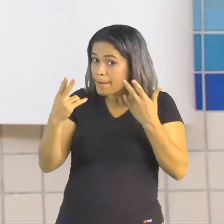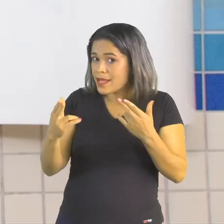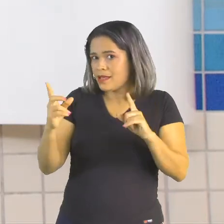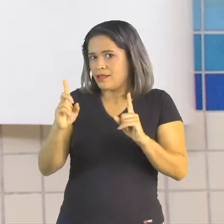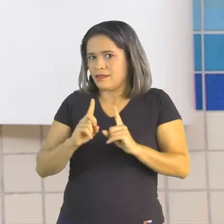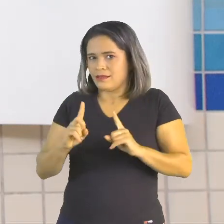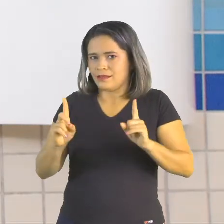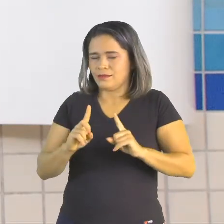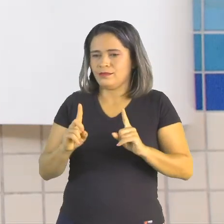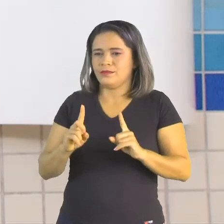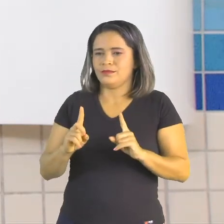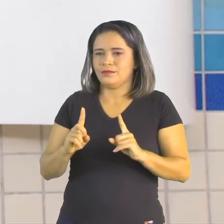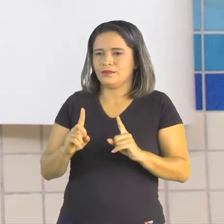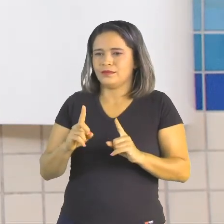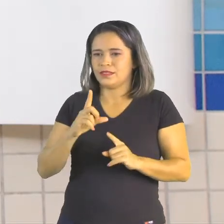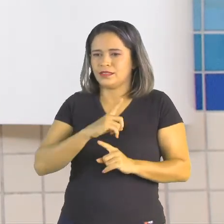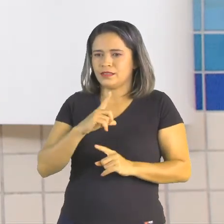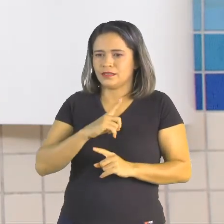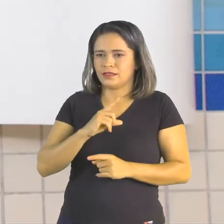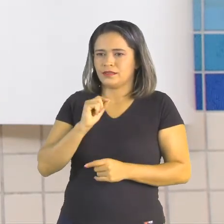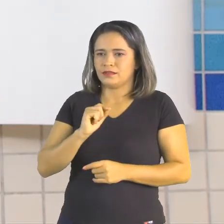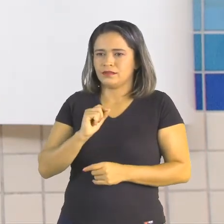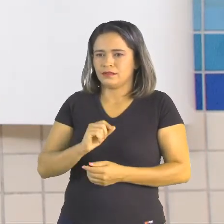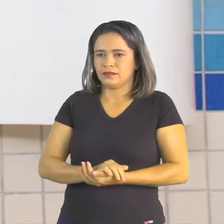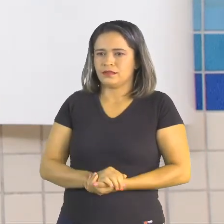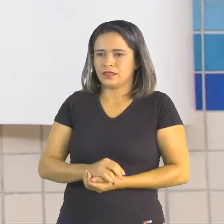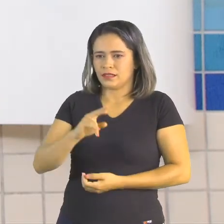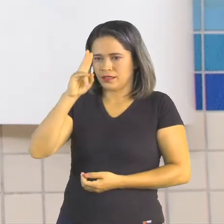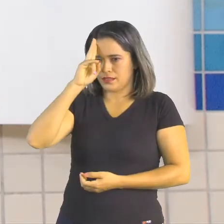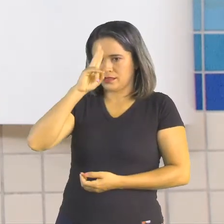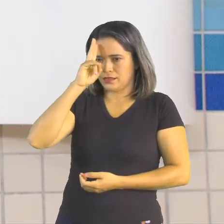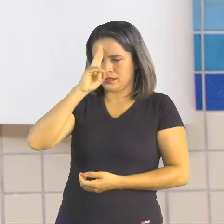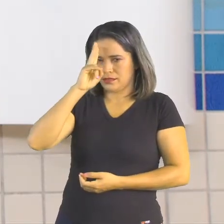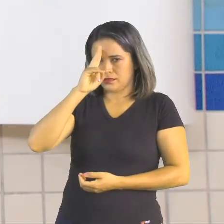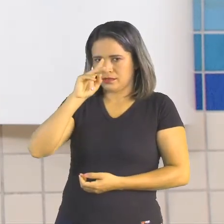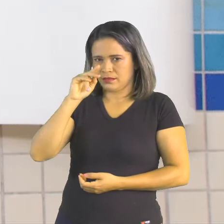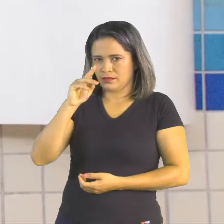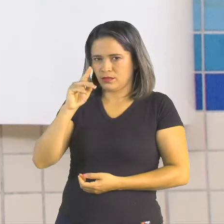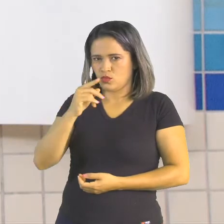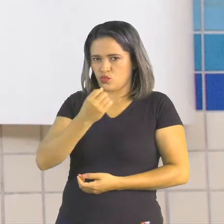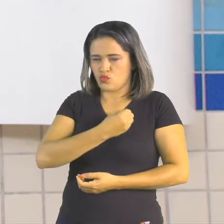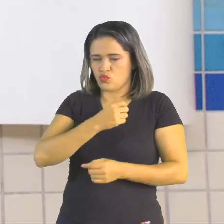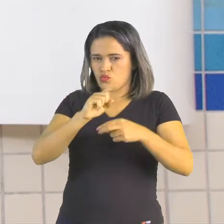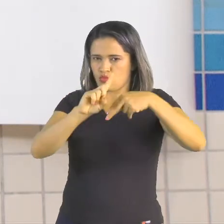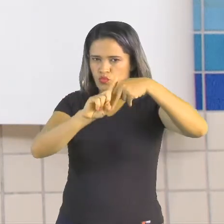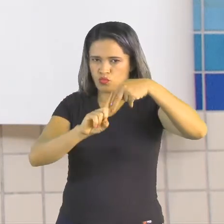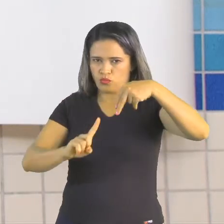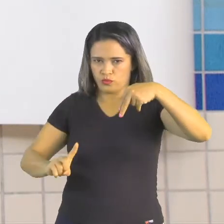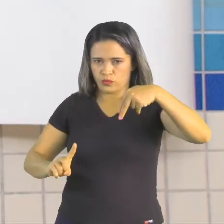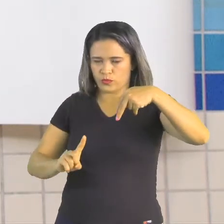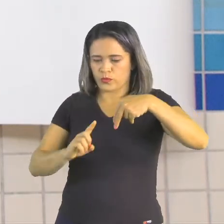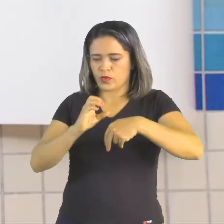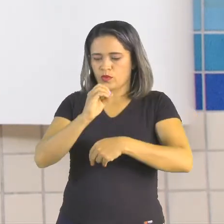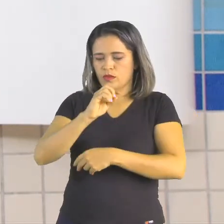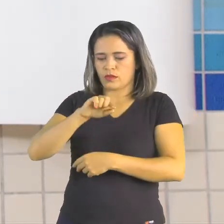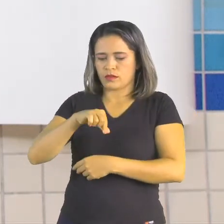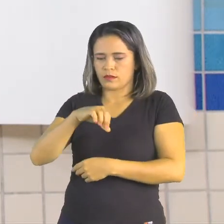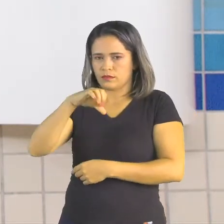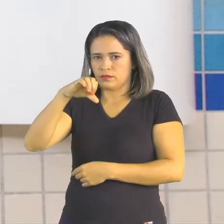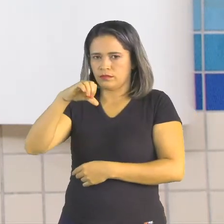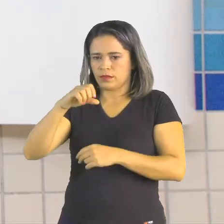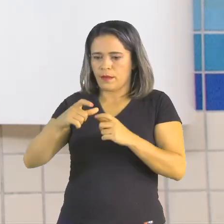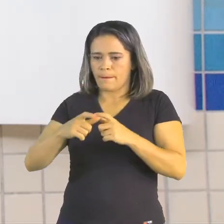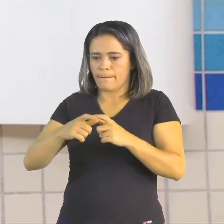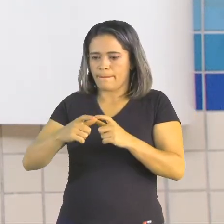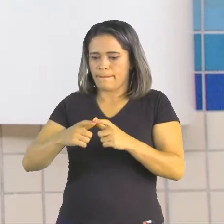que, que vocês, a gente tem aqui? Vamos lembrar lá das operações com os números inteiros. O 0,9 é maior